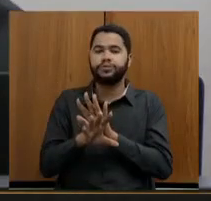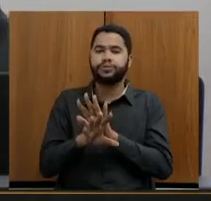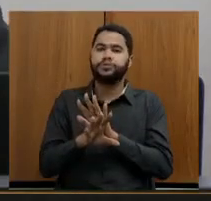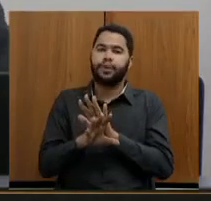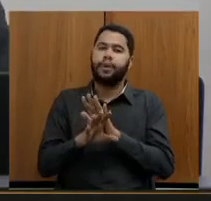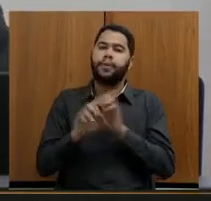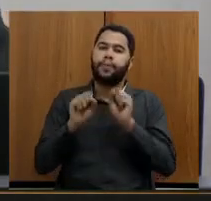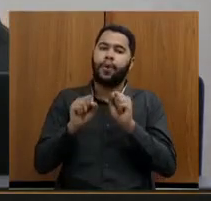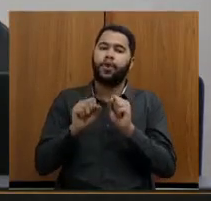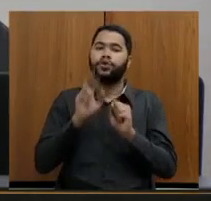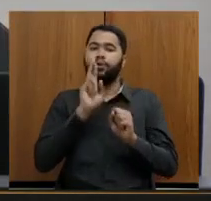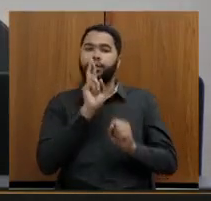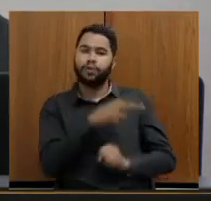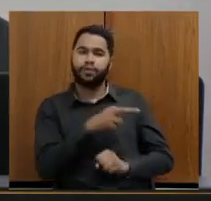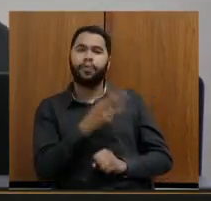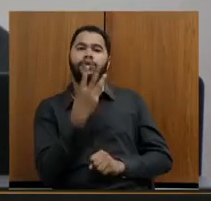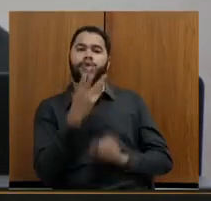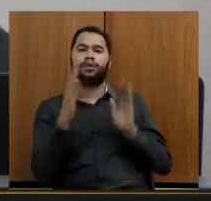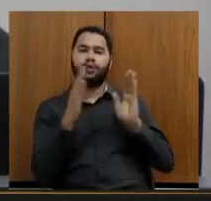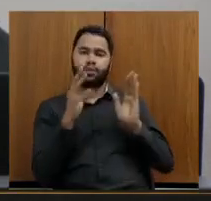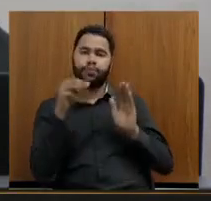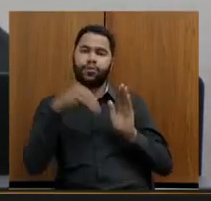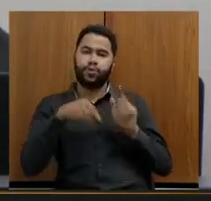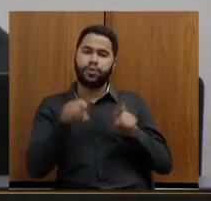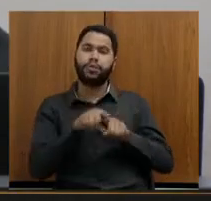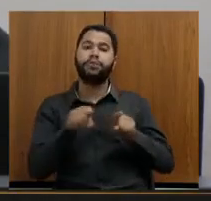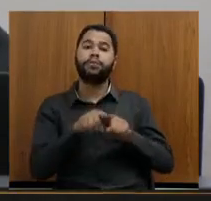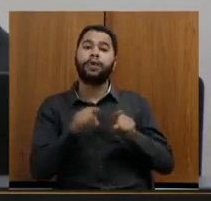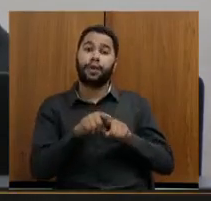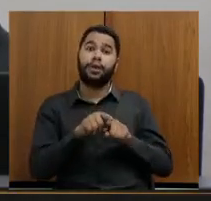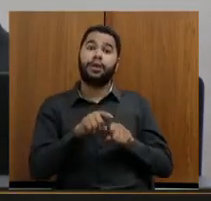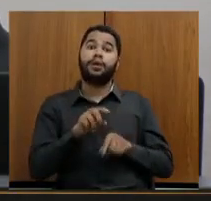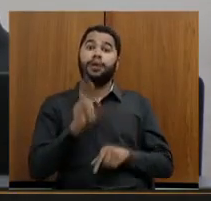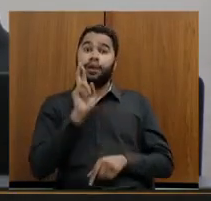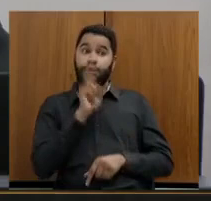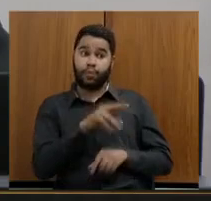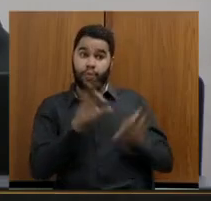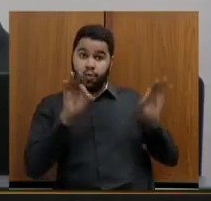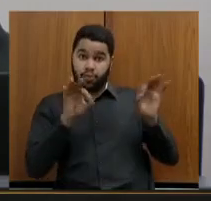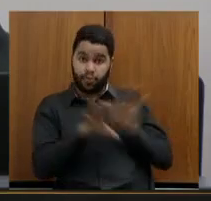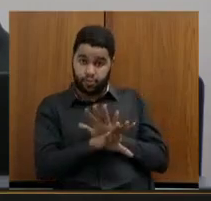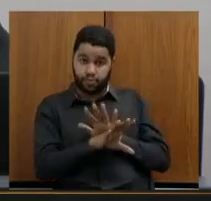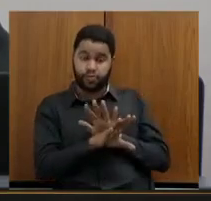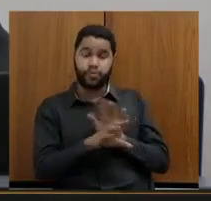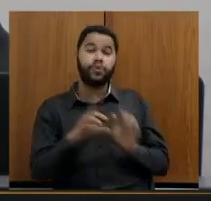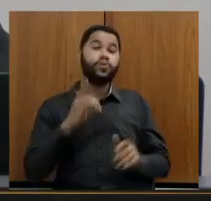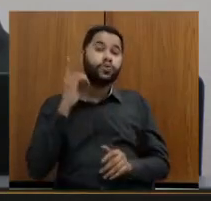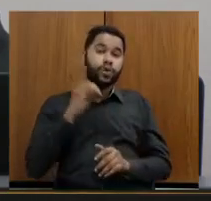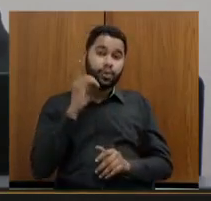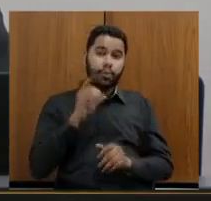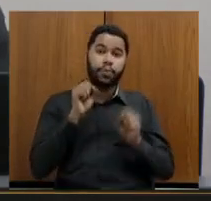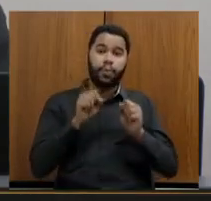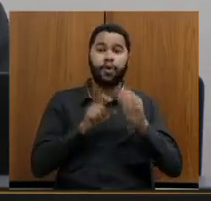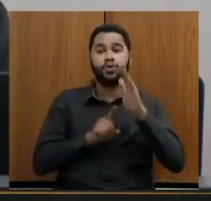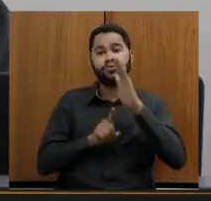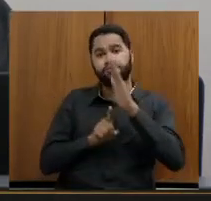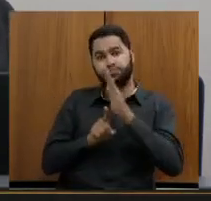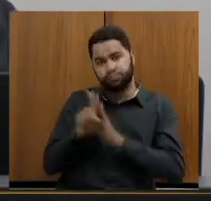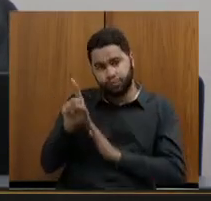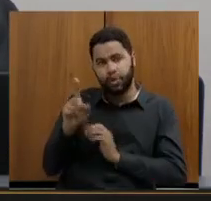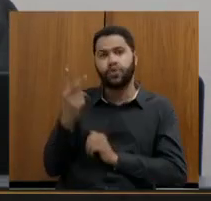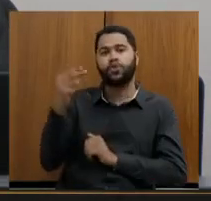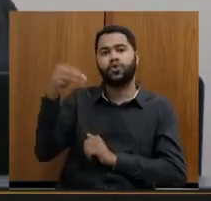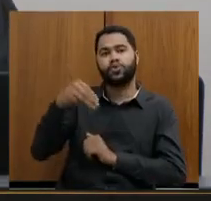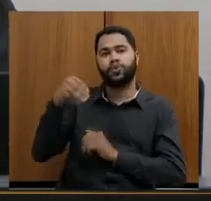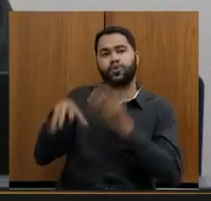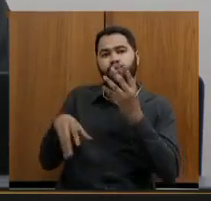até três minutos para responder após a esposa autoridade Estadual Deputado que o interpelou tipo bola de 2 minutos para